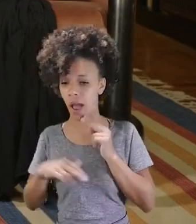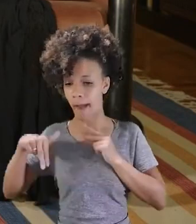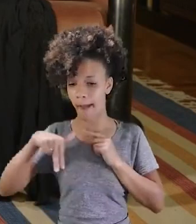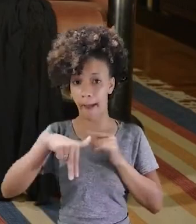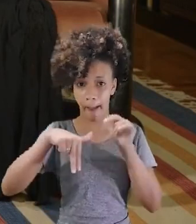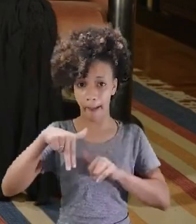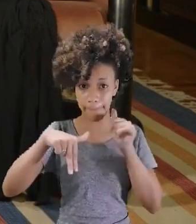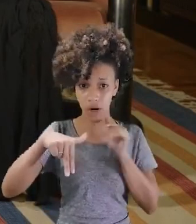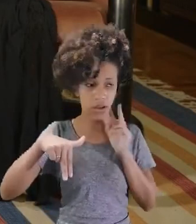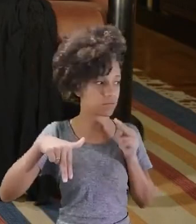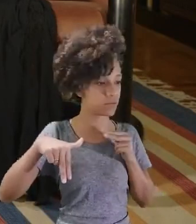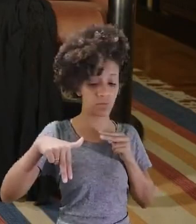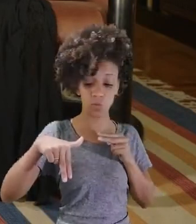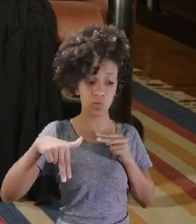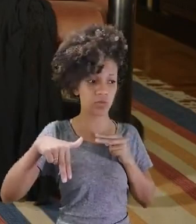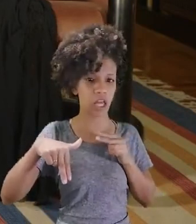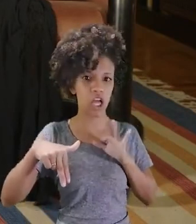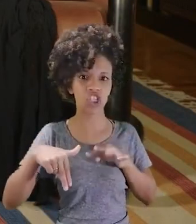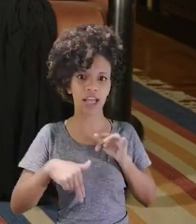seu cara olhar para mulher dele quando vai visitar Já é considerado um talarico